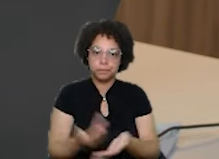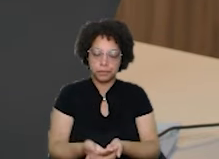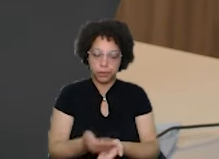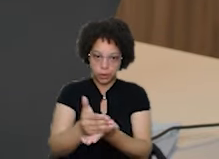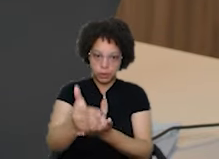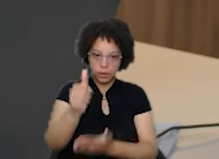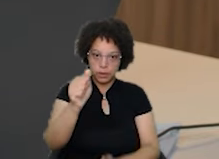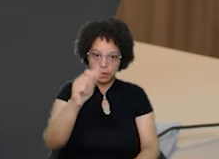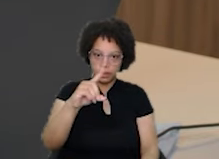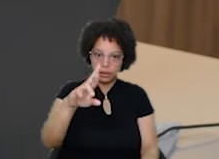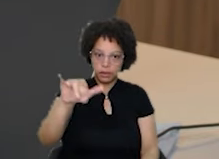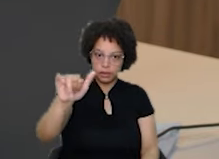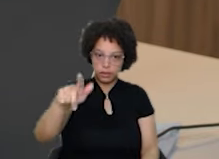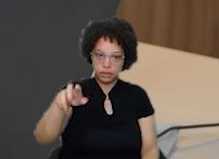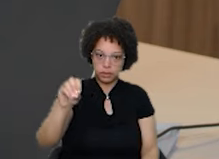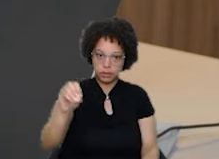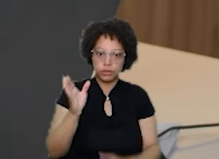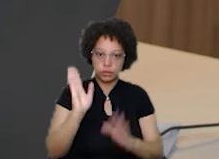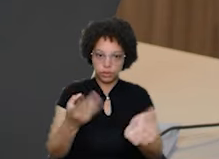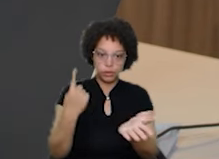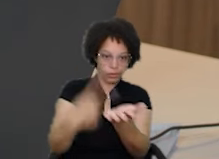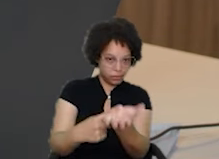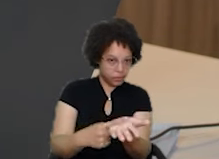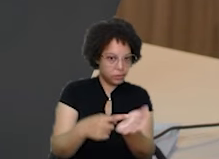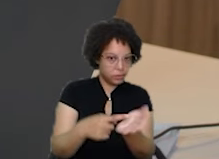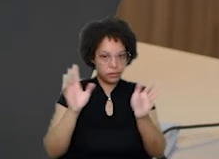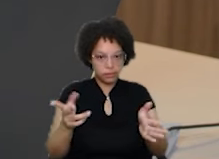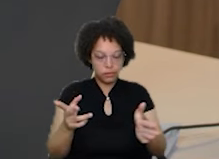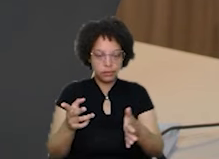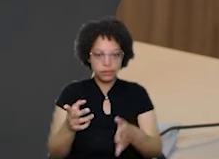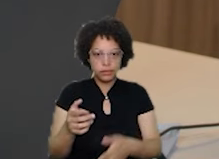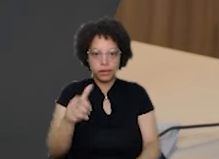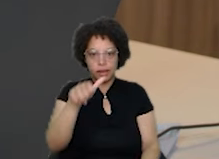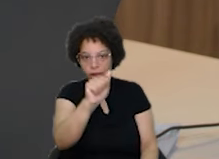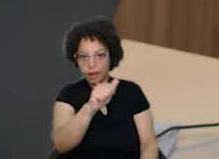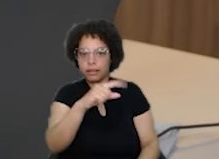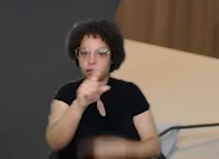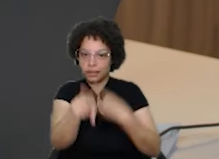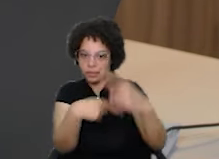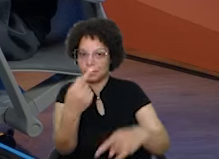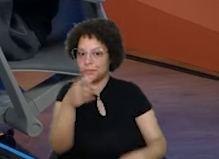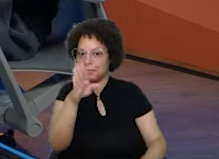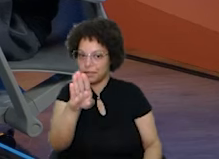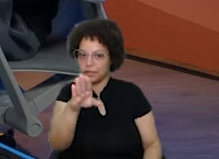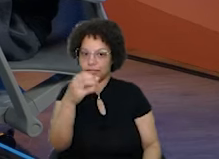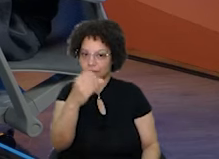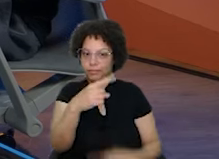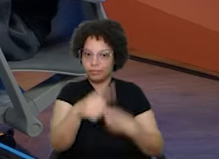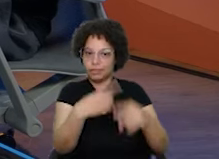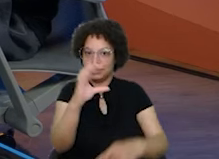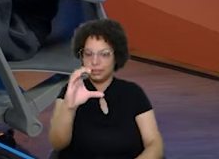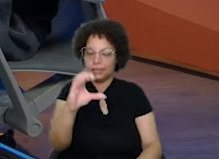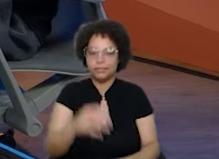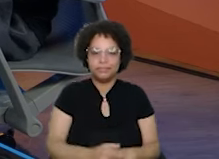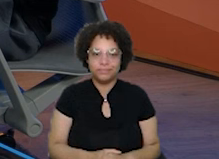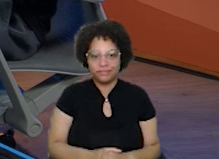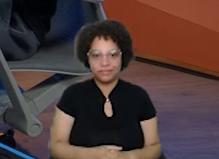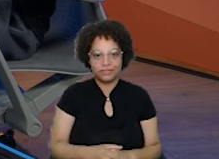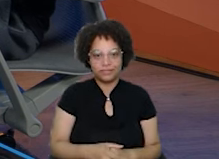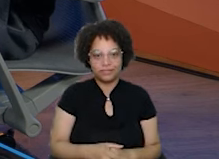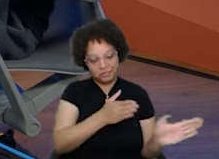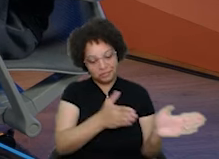Adriano né a gente já combinou aqui viu pessoal vai ser por ordem alfabética mas brincadeira fica à vontade é uma ordem justa